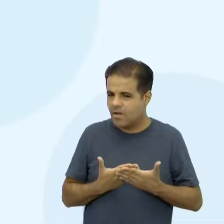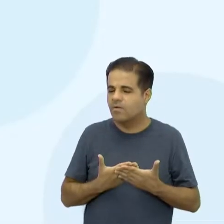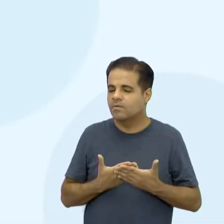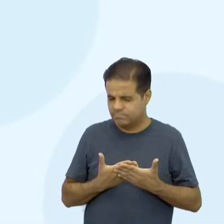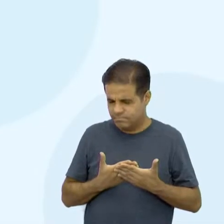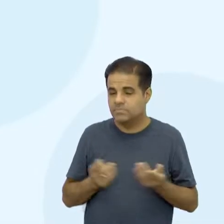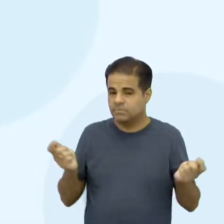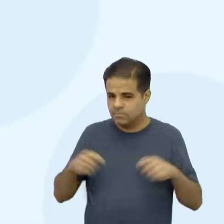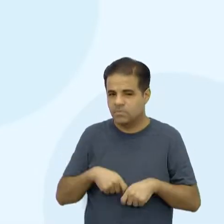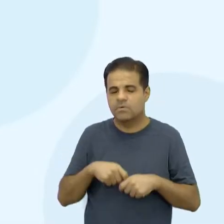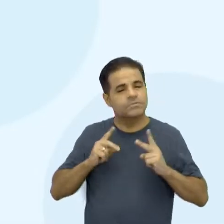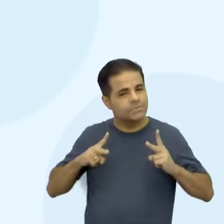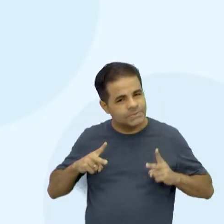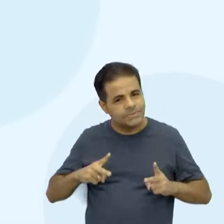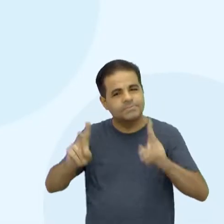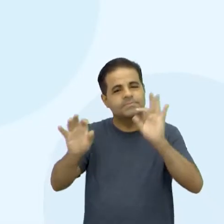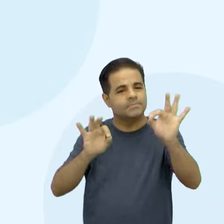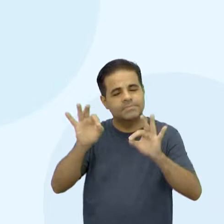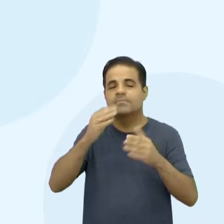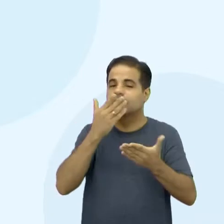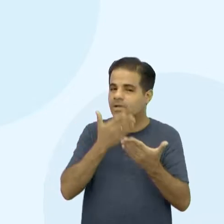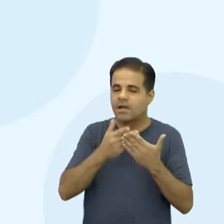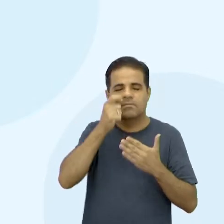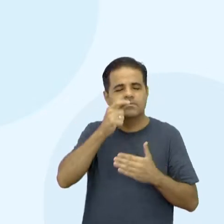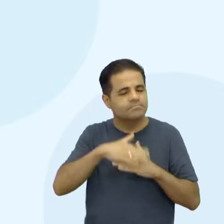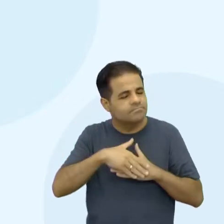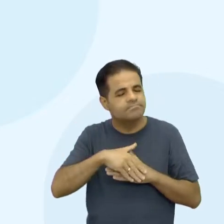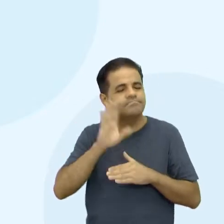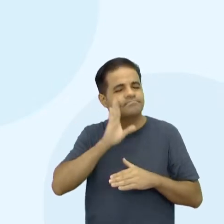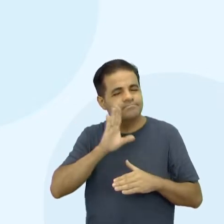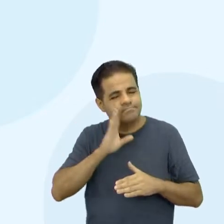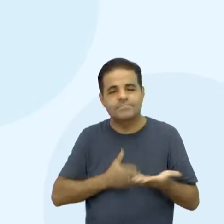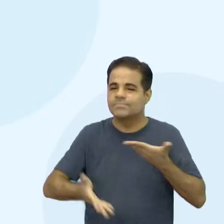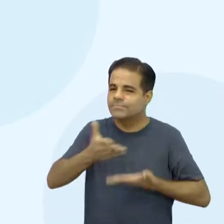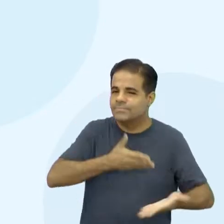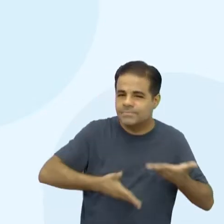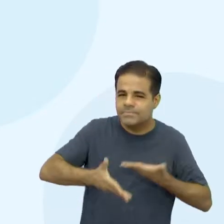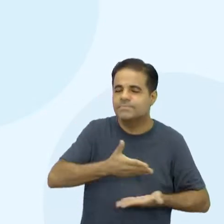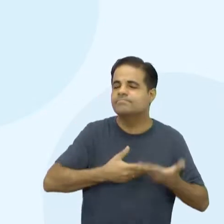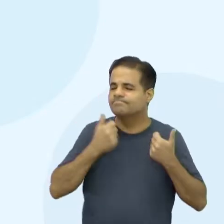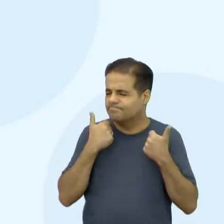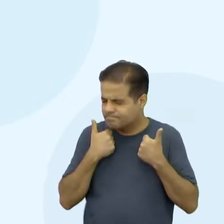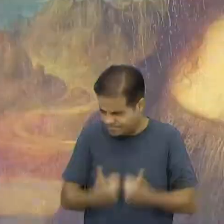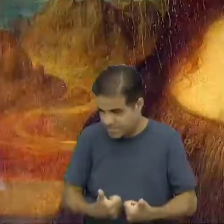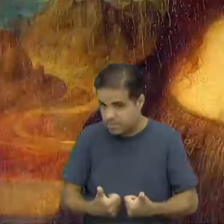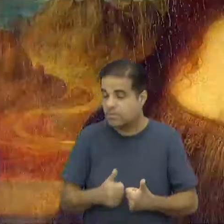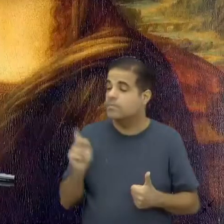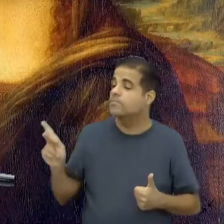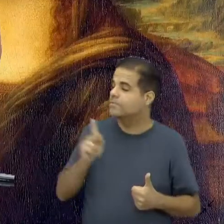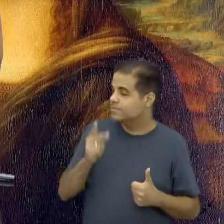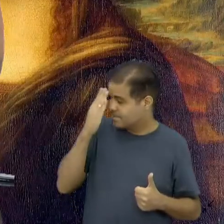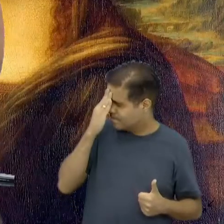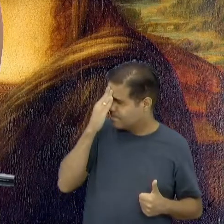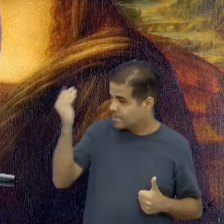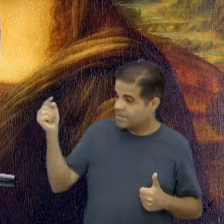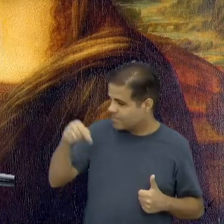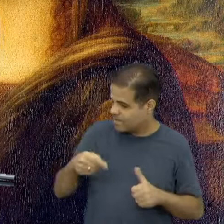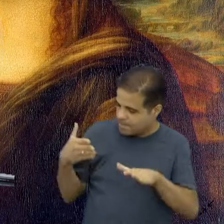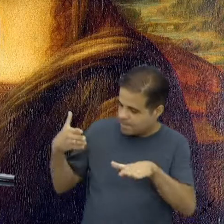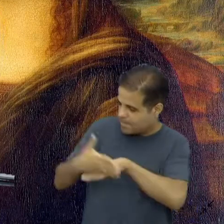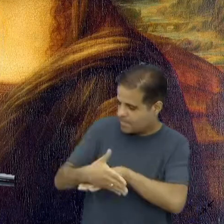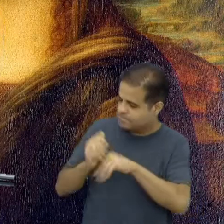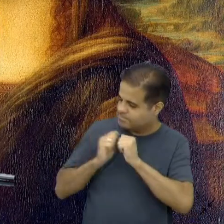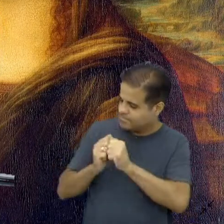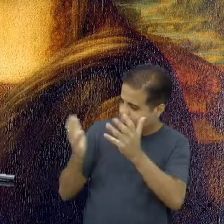possa construir sempre uma aula mais interessante, mais gostosa, um momento de troca mais rico com vocês, tá? Prof. Fernanda, muito obrigado pela sua participação,